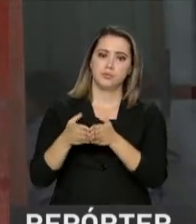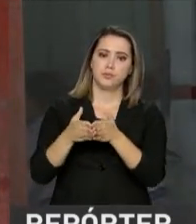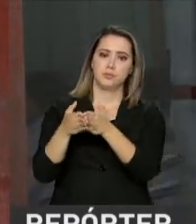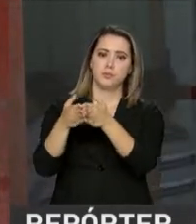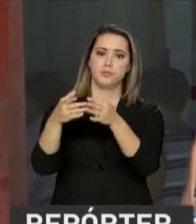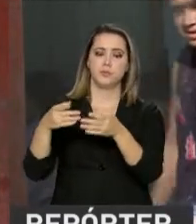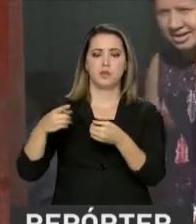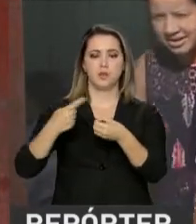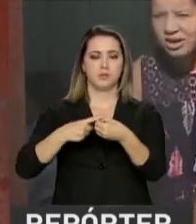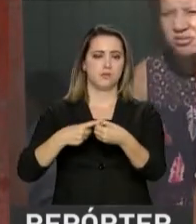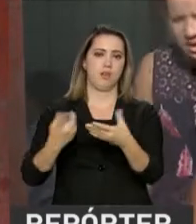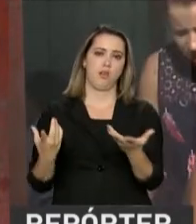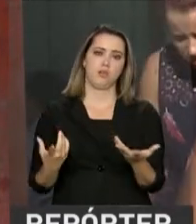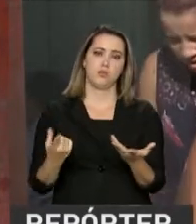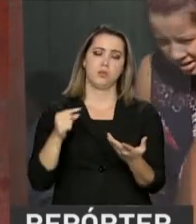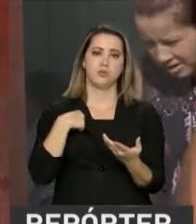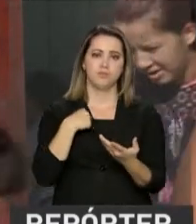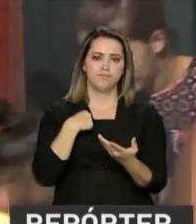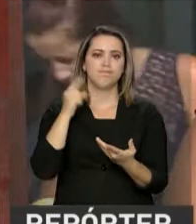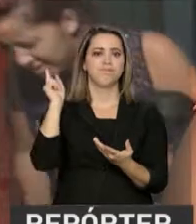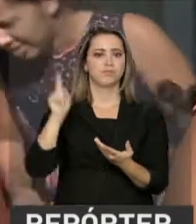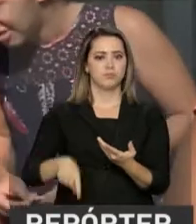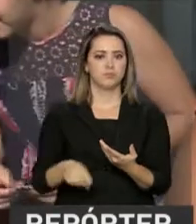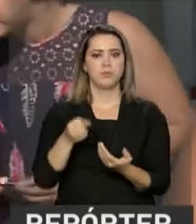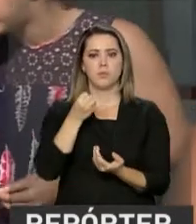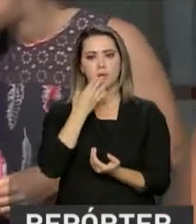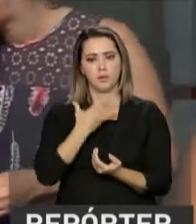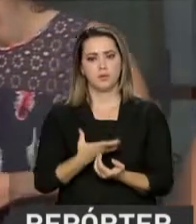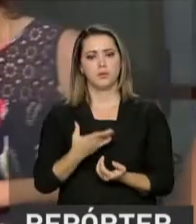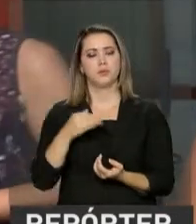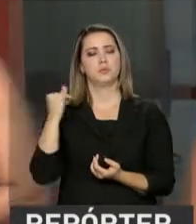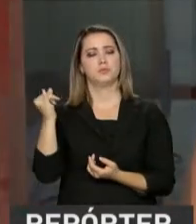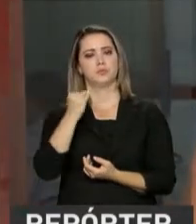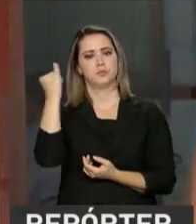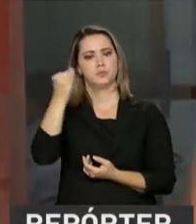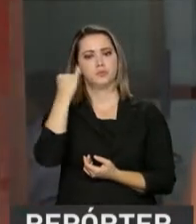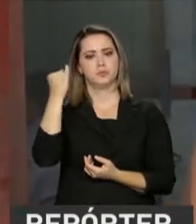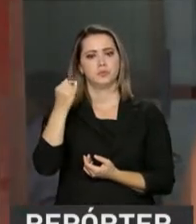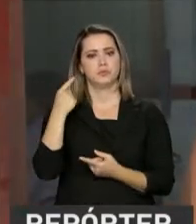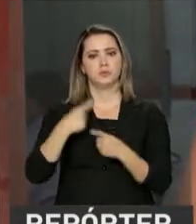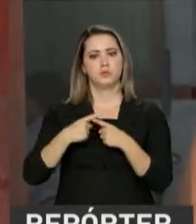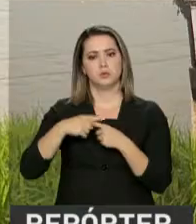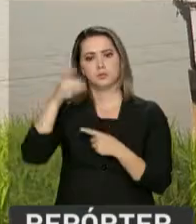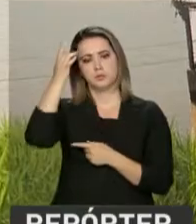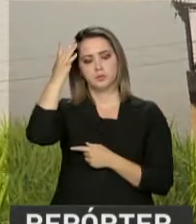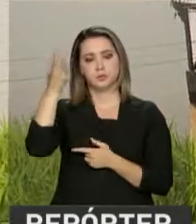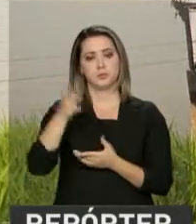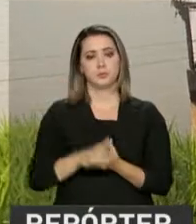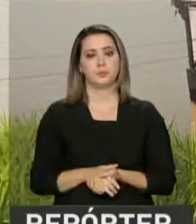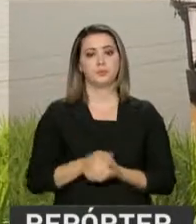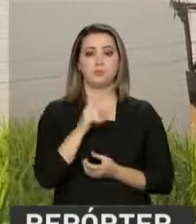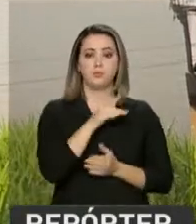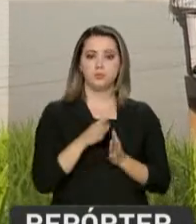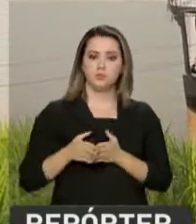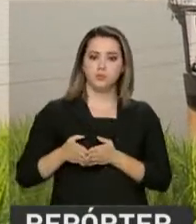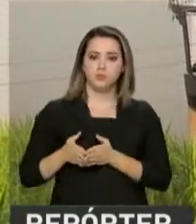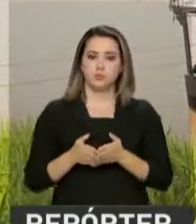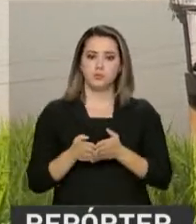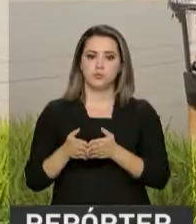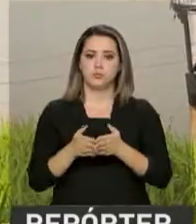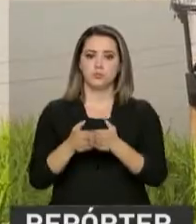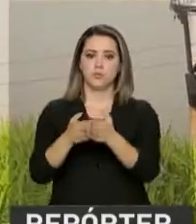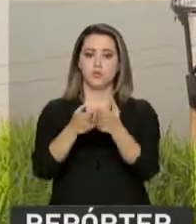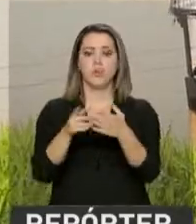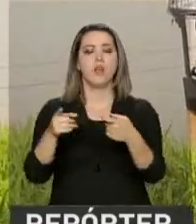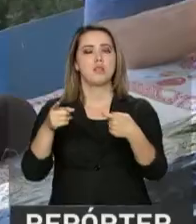e dancing para mim um casamento muito importante por conta da facilidade de acesso e os navios da marinha não fazem apenas o atendimento